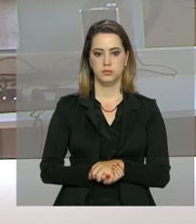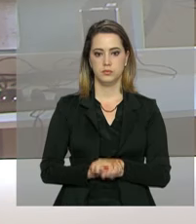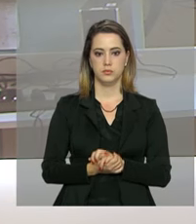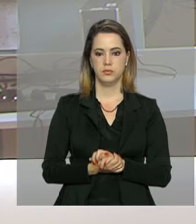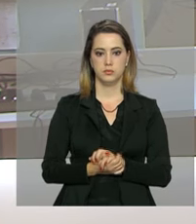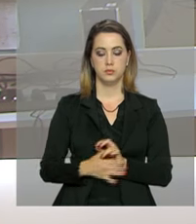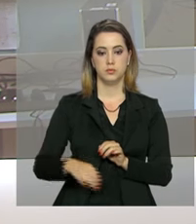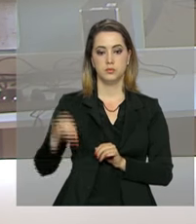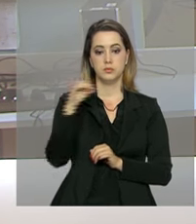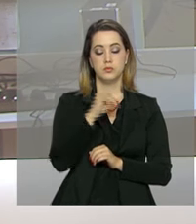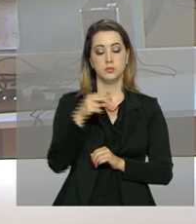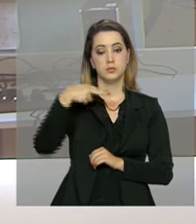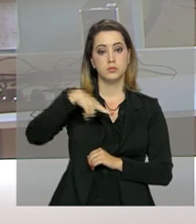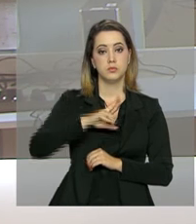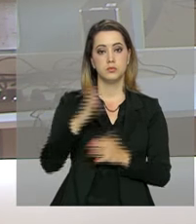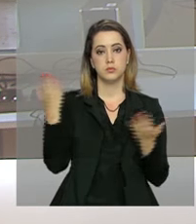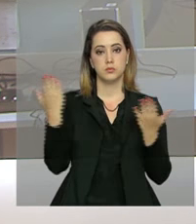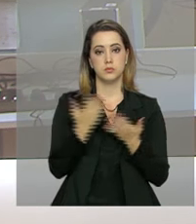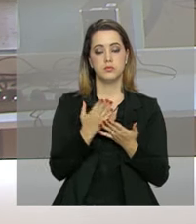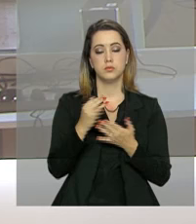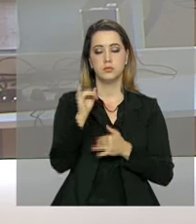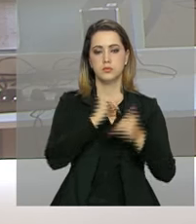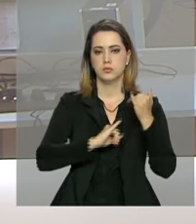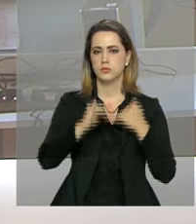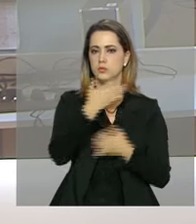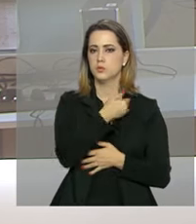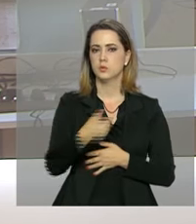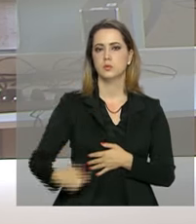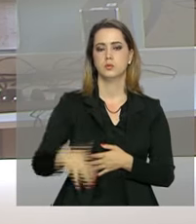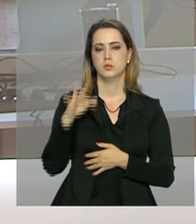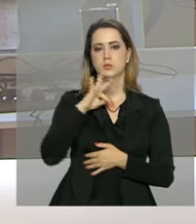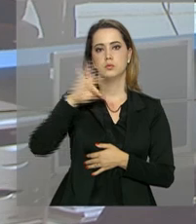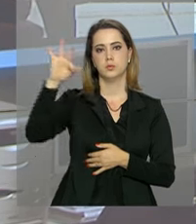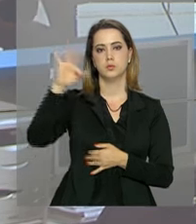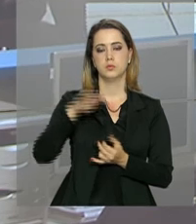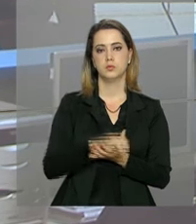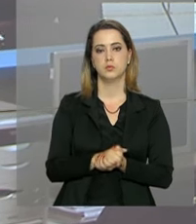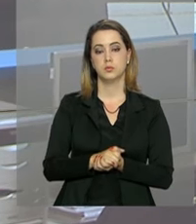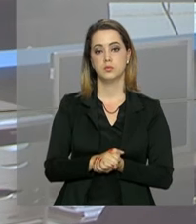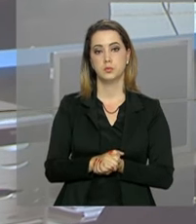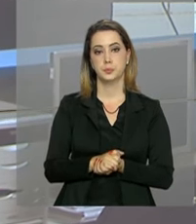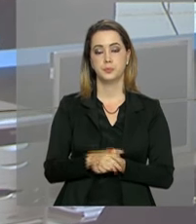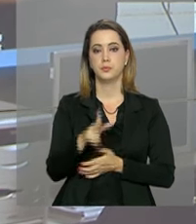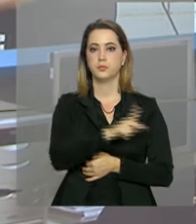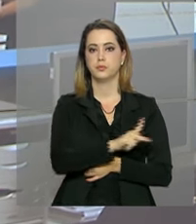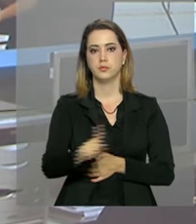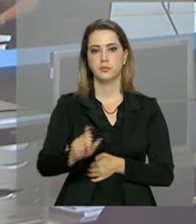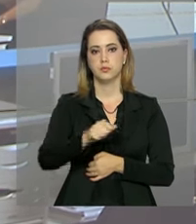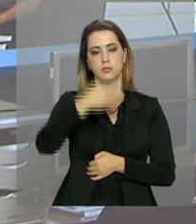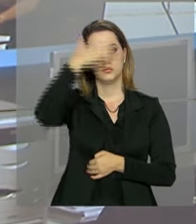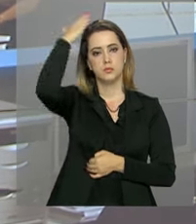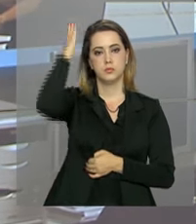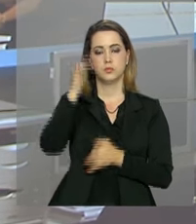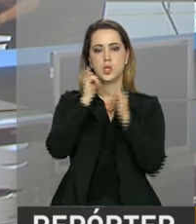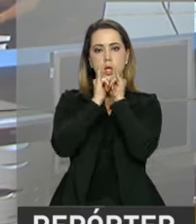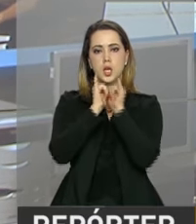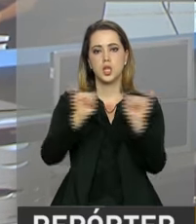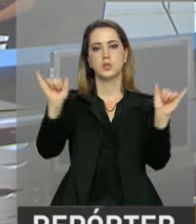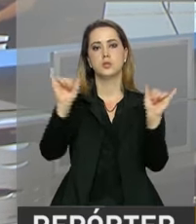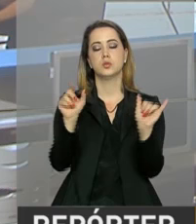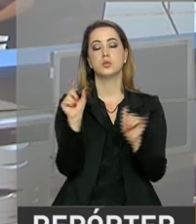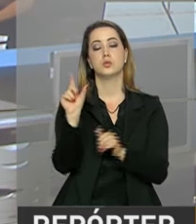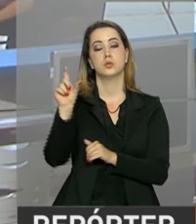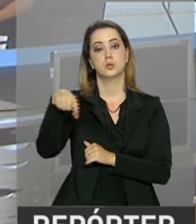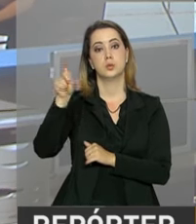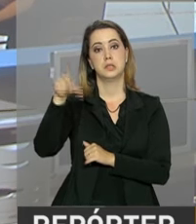Olá o repórter NBR Está no Ar com as notícias do governo federal o presidente Michel Temer lançou agora a pouco o cartão